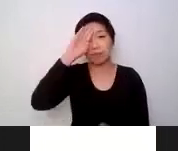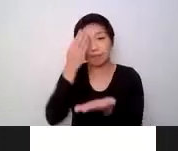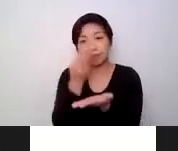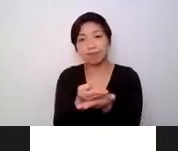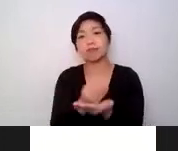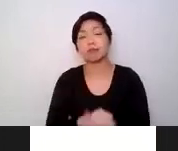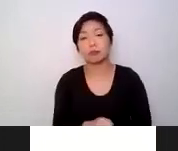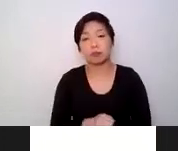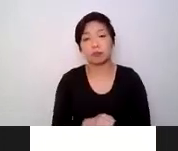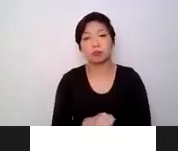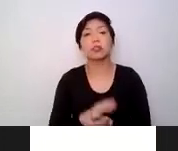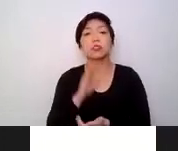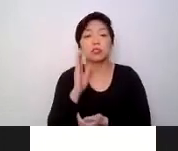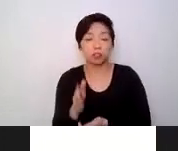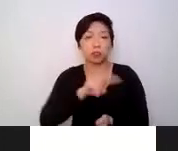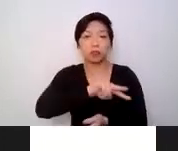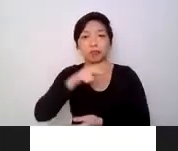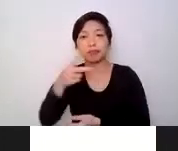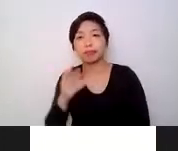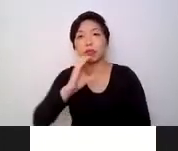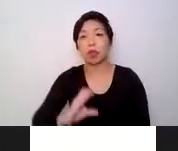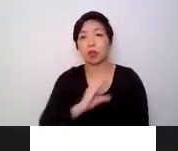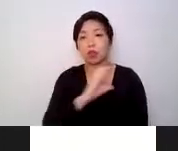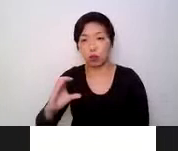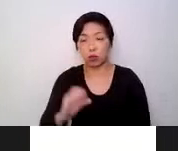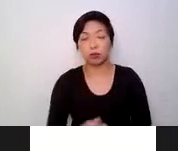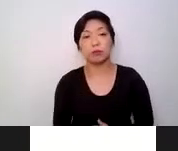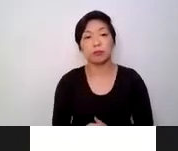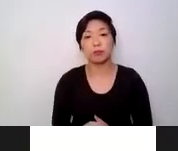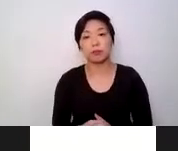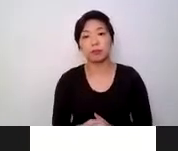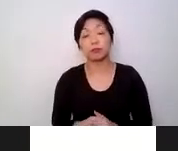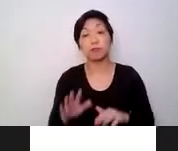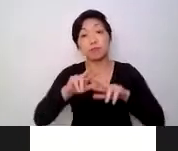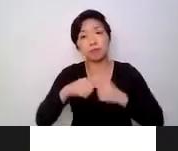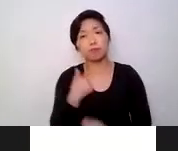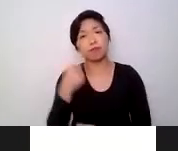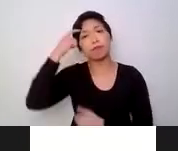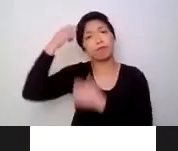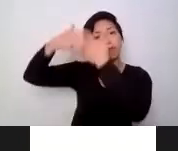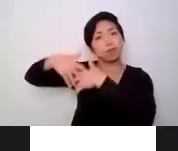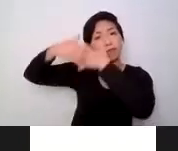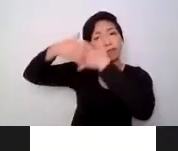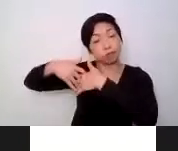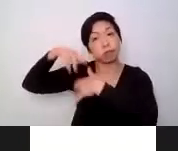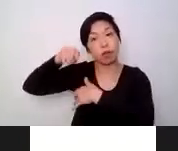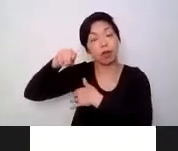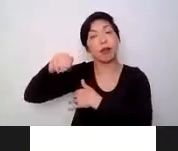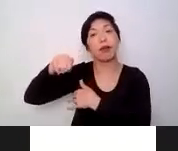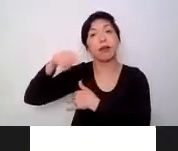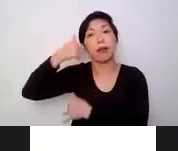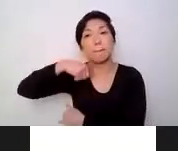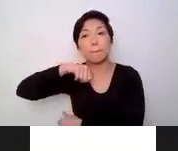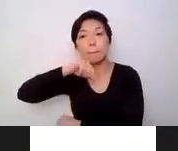família já havia se convertido para o catolicismo e por isso a gente ficou pensando que essa Madonna ela pode ser